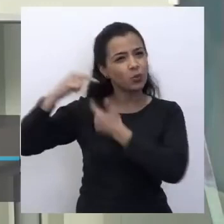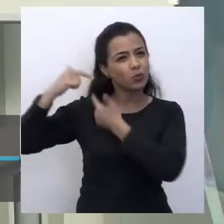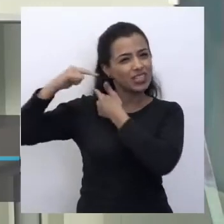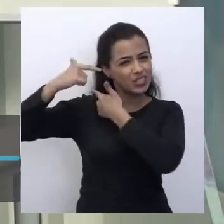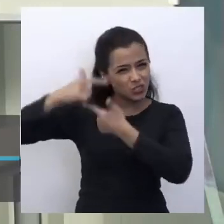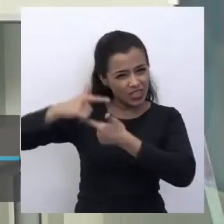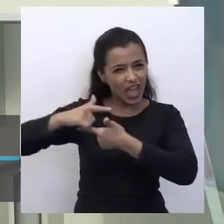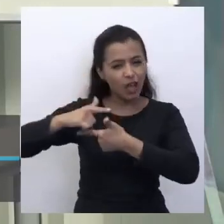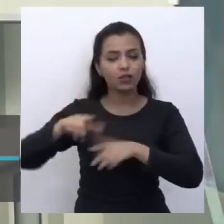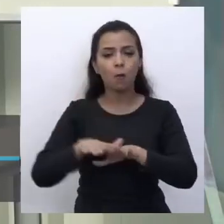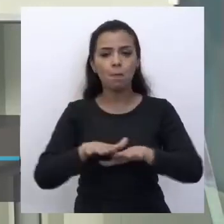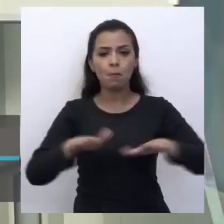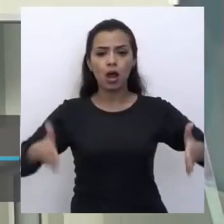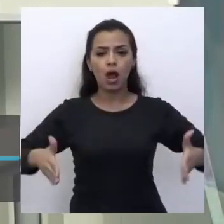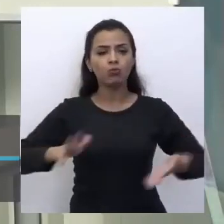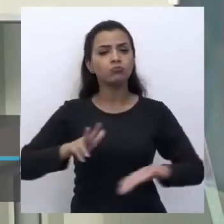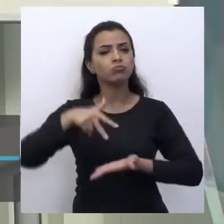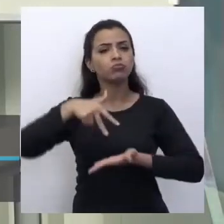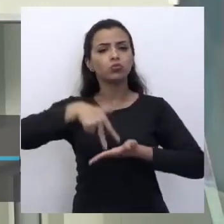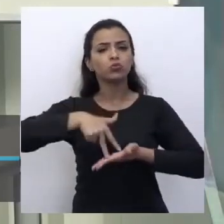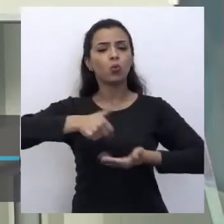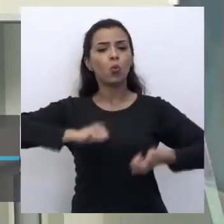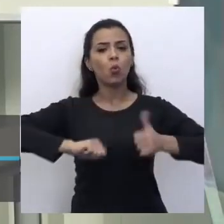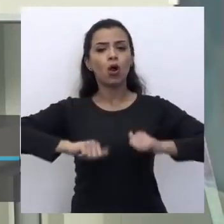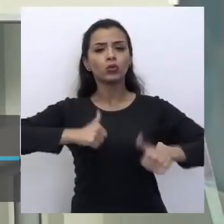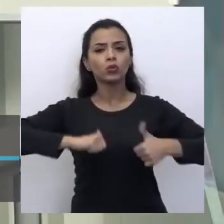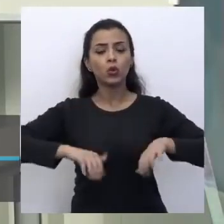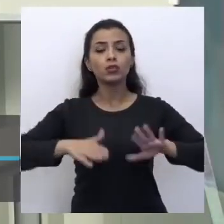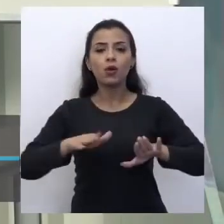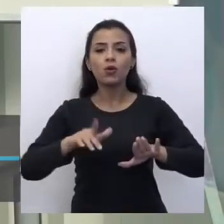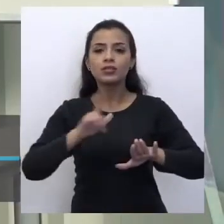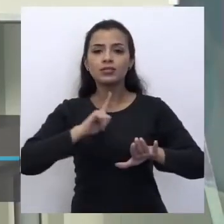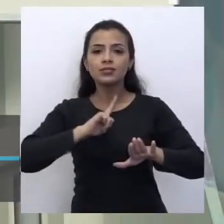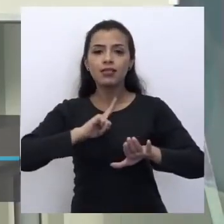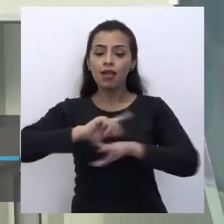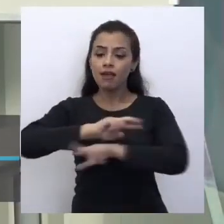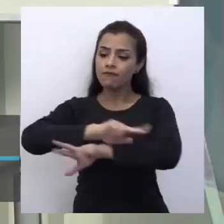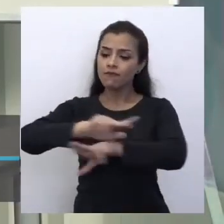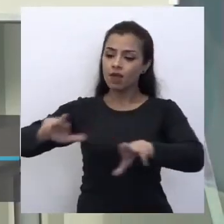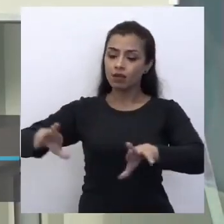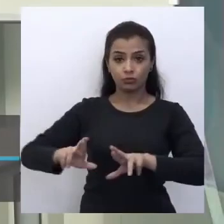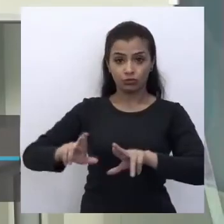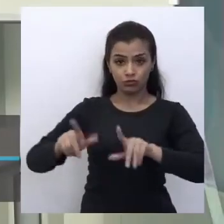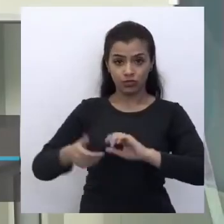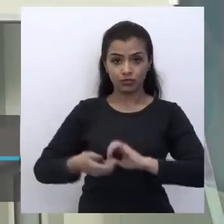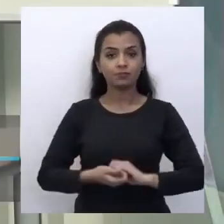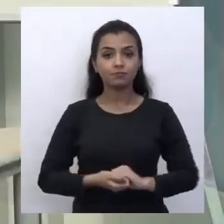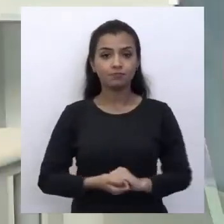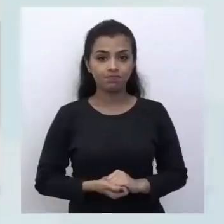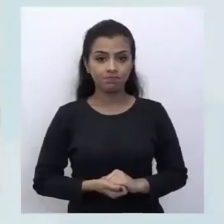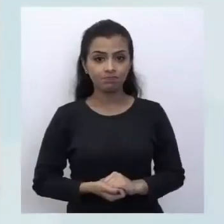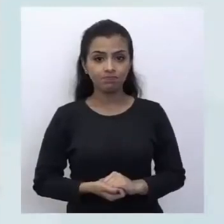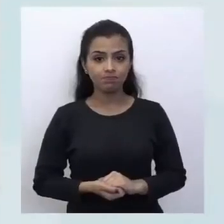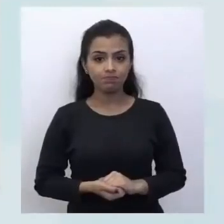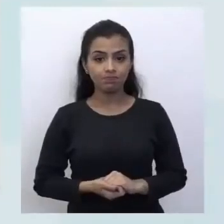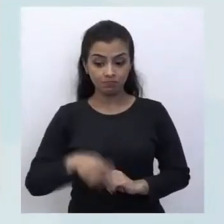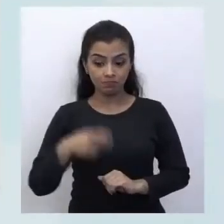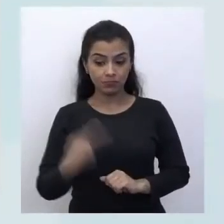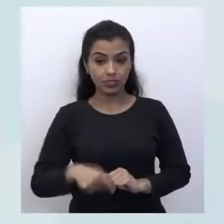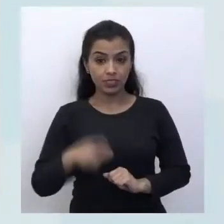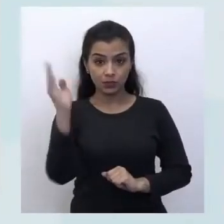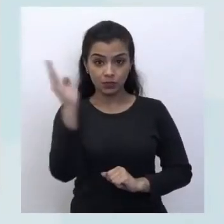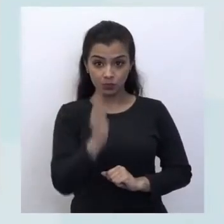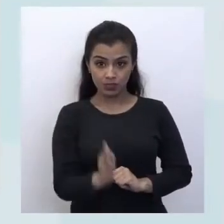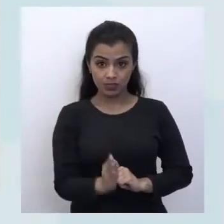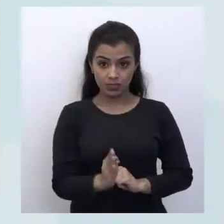palco, ator, tá? Então, com elementos diferenciados. Vamos lá, o teatro contemporâneo no Brasil